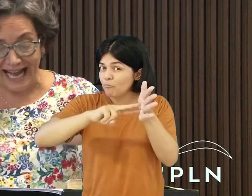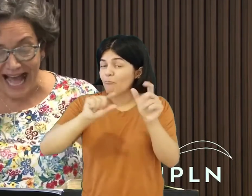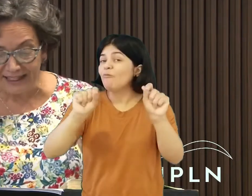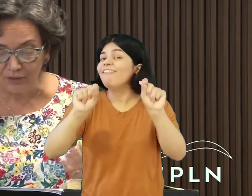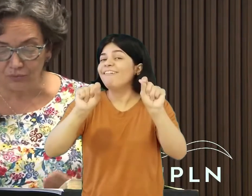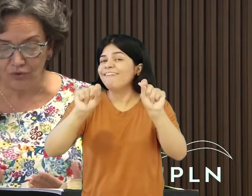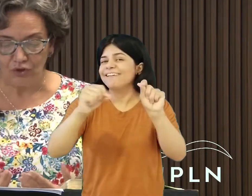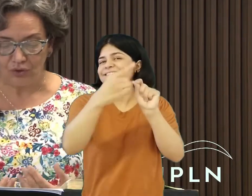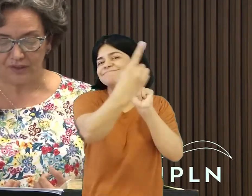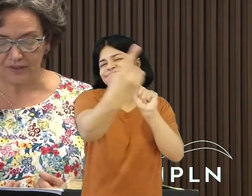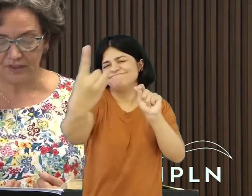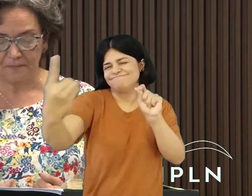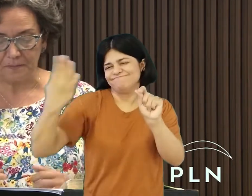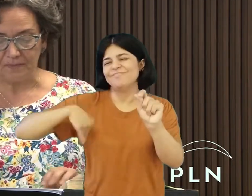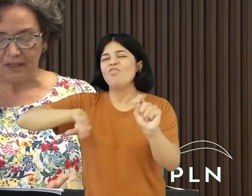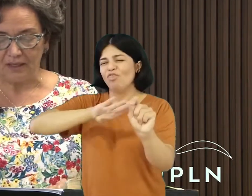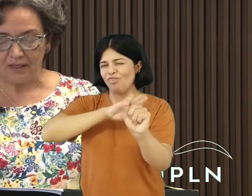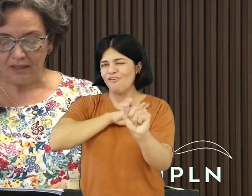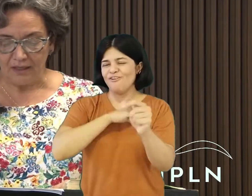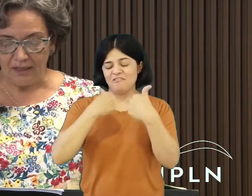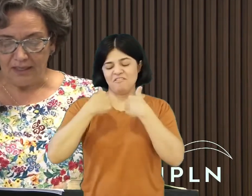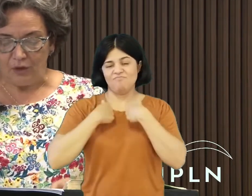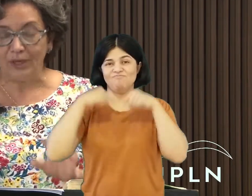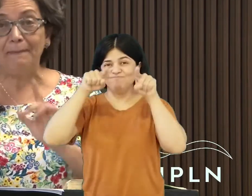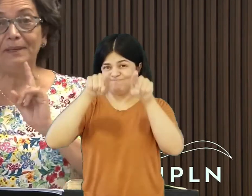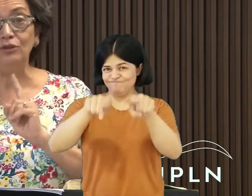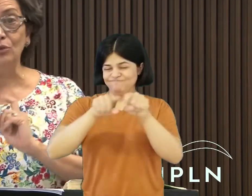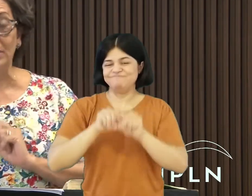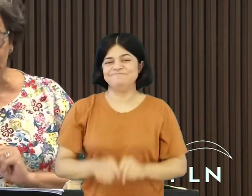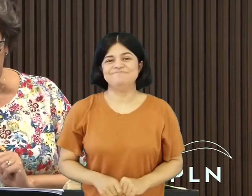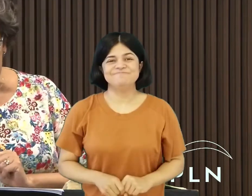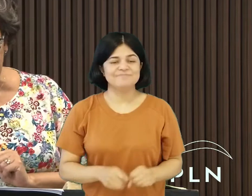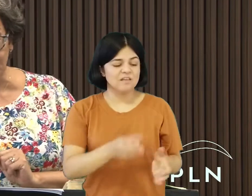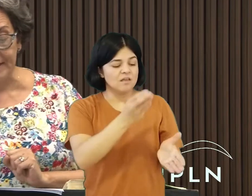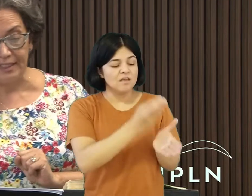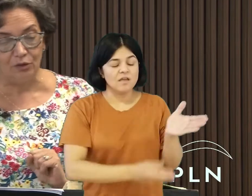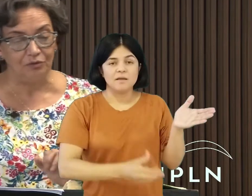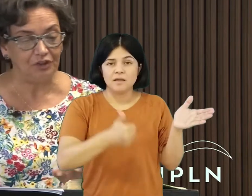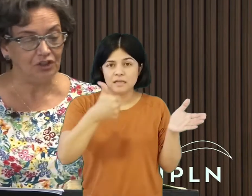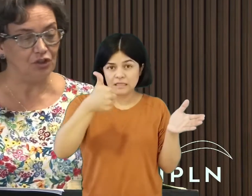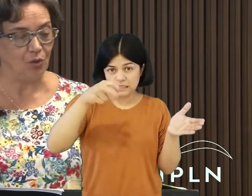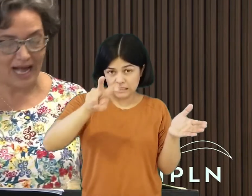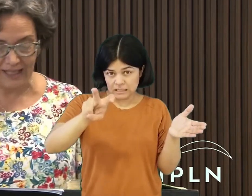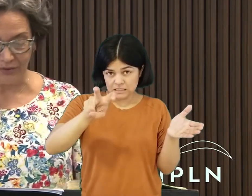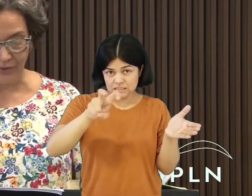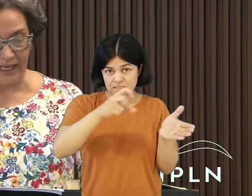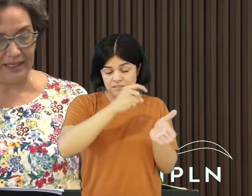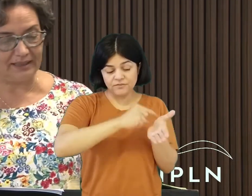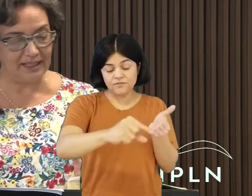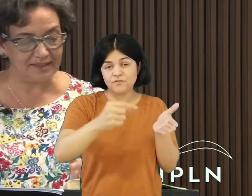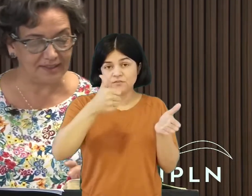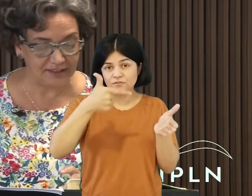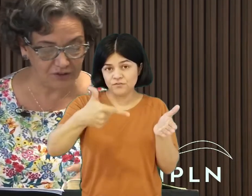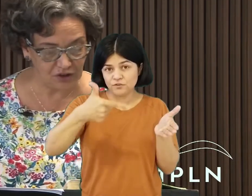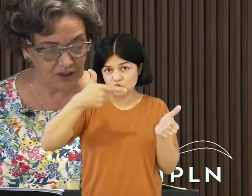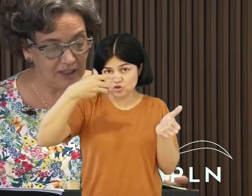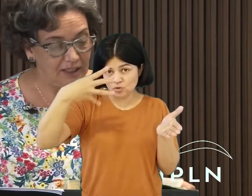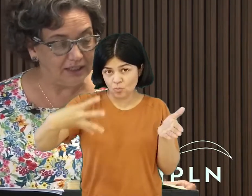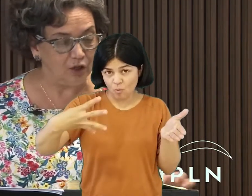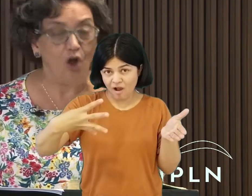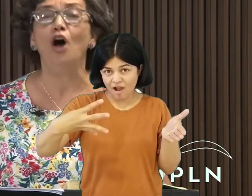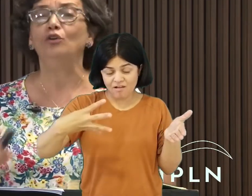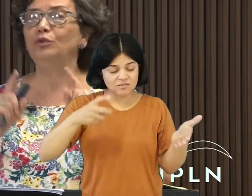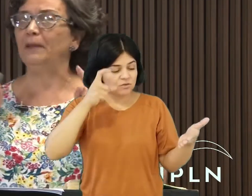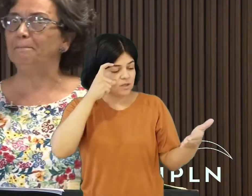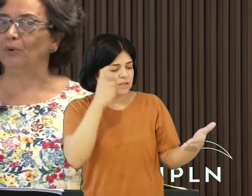simboliza cada um de nós. No capítulo 15, versículo 24, é interessante